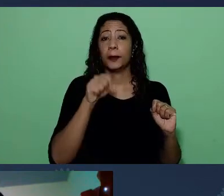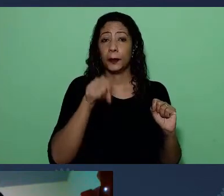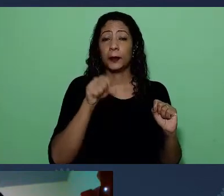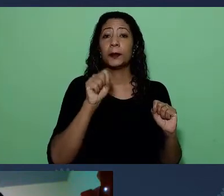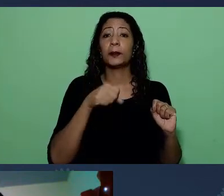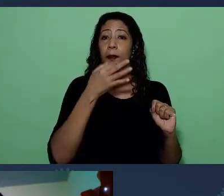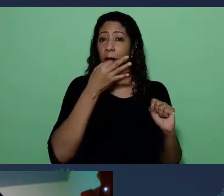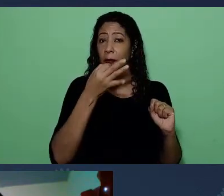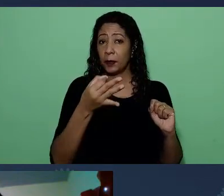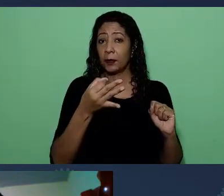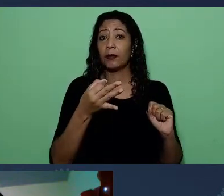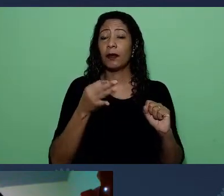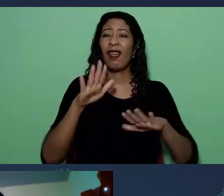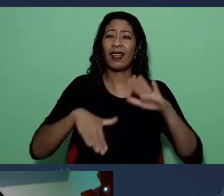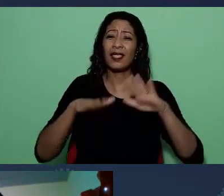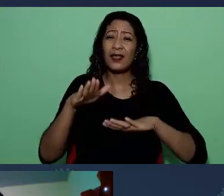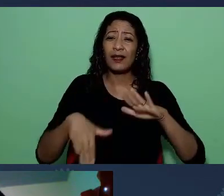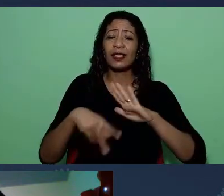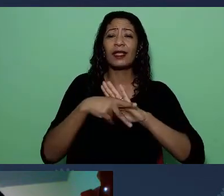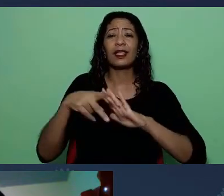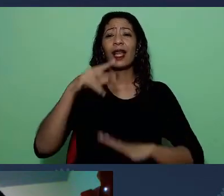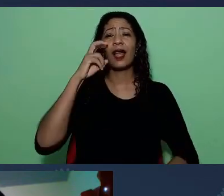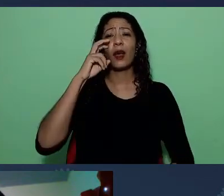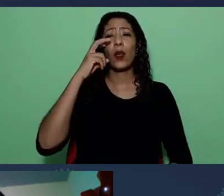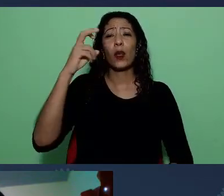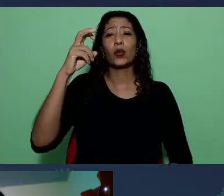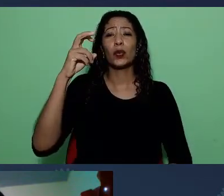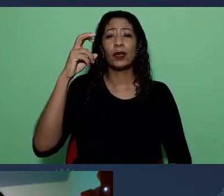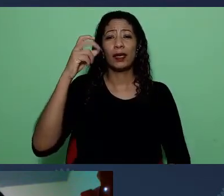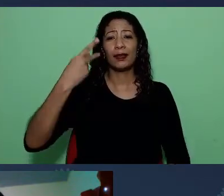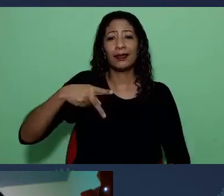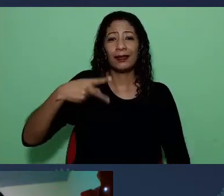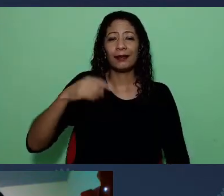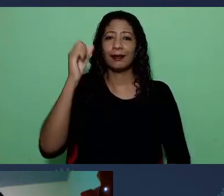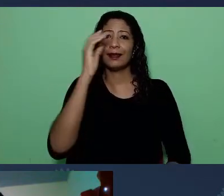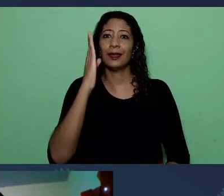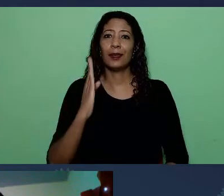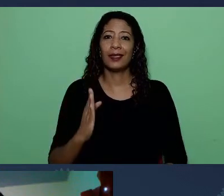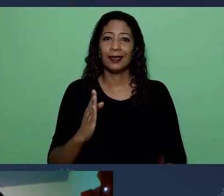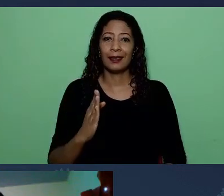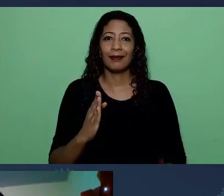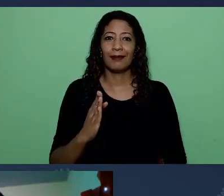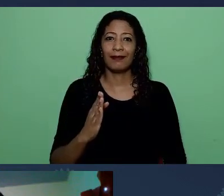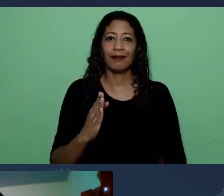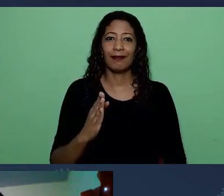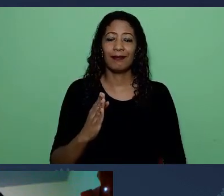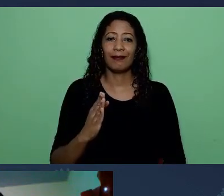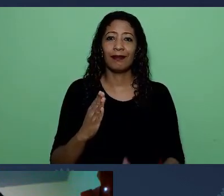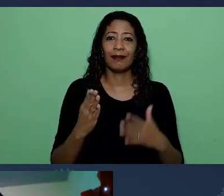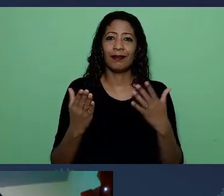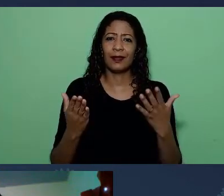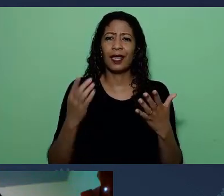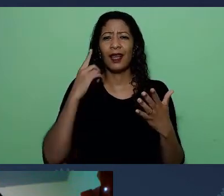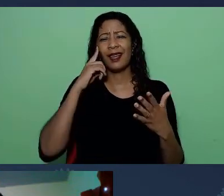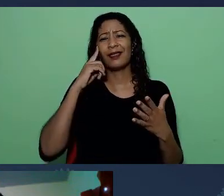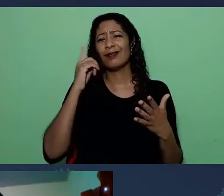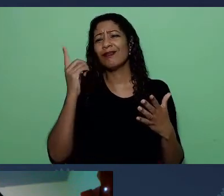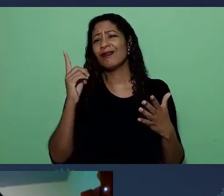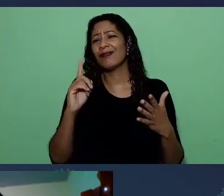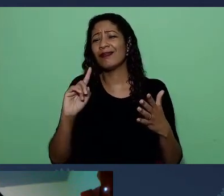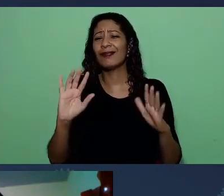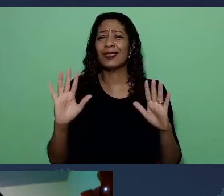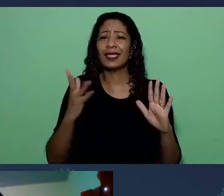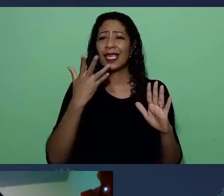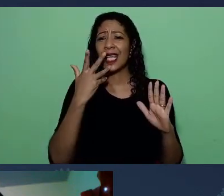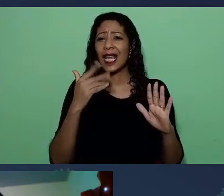gente tenha uma questão cultural nesse Brasil. As crianças, não sei, a gente